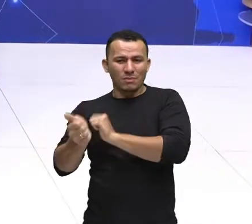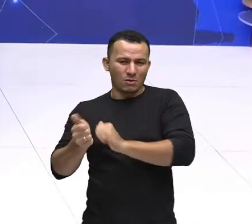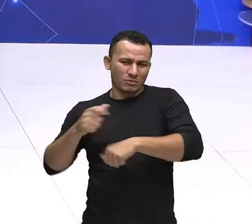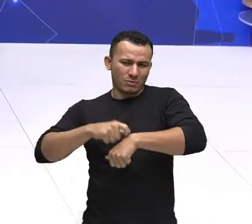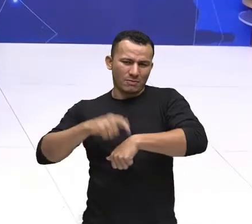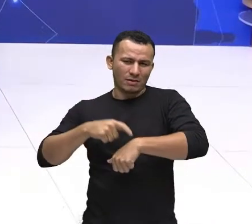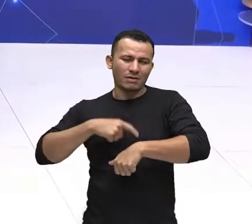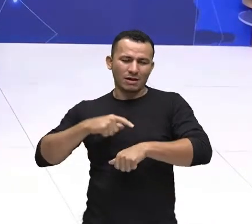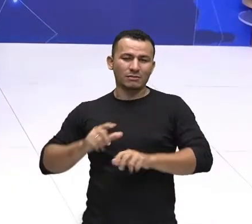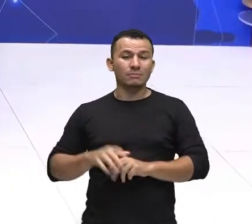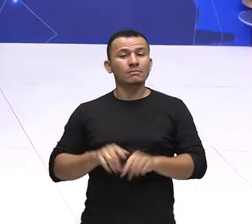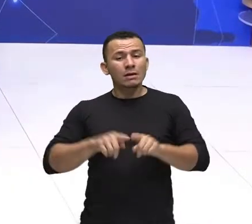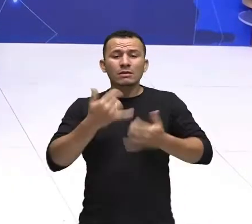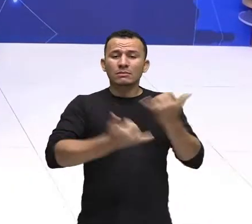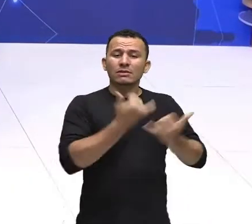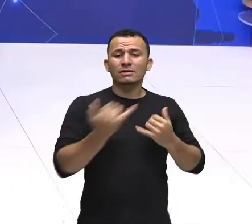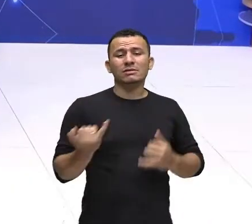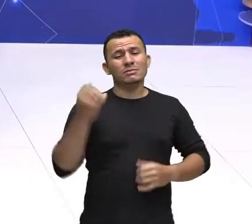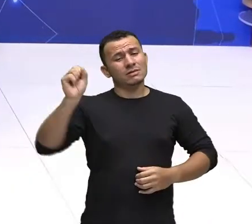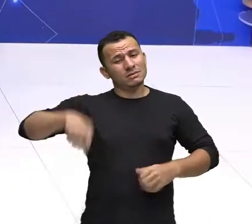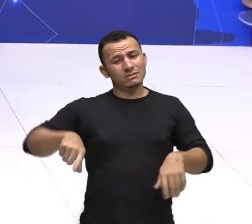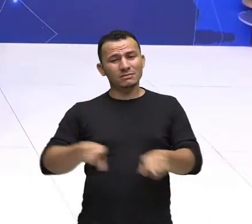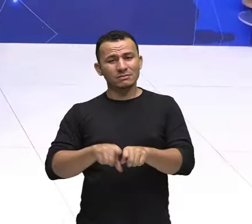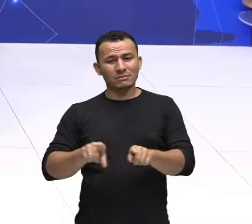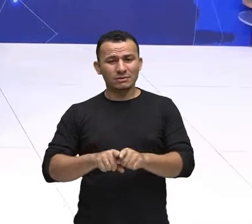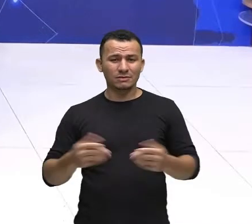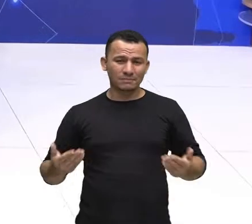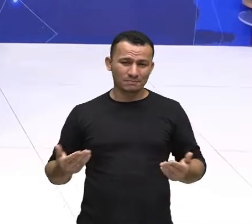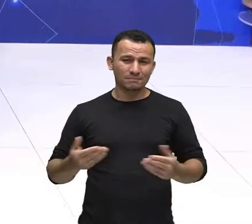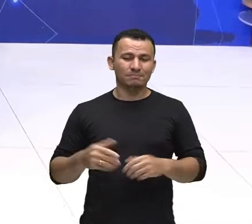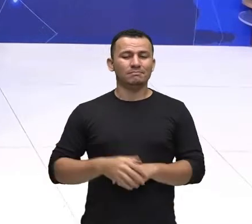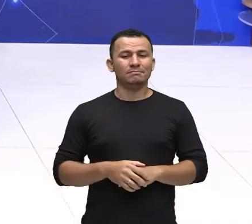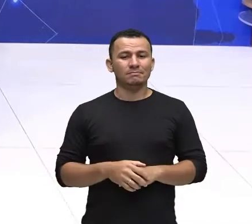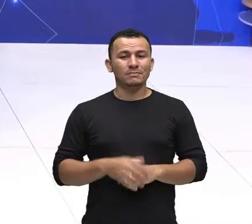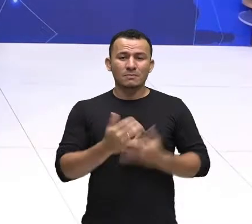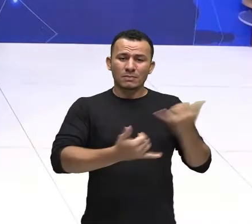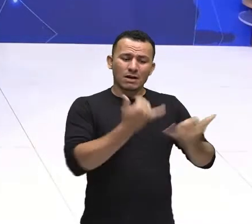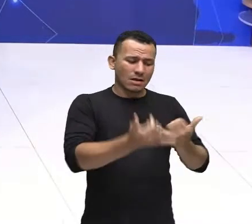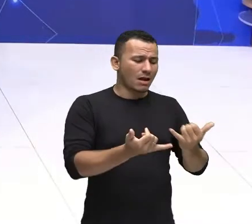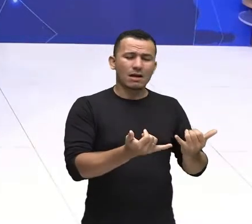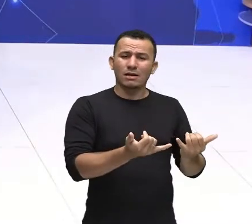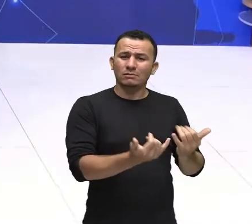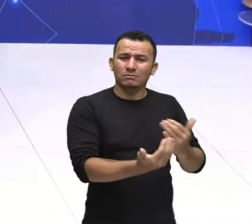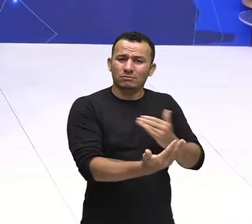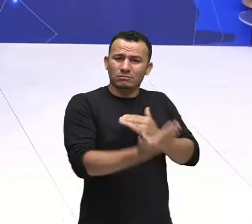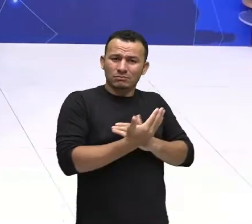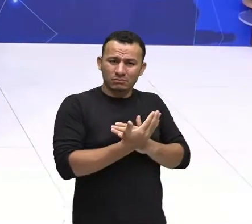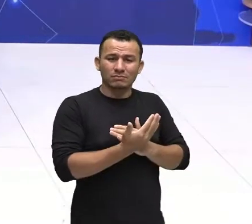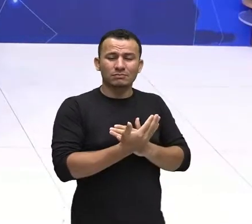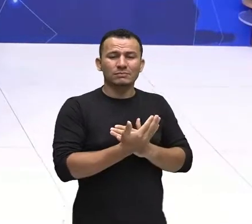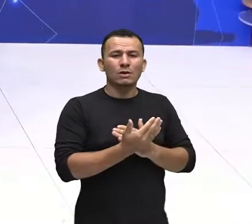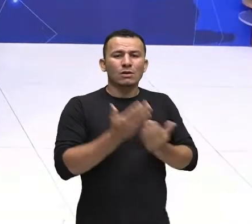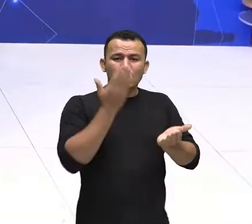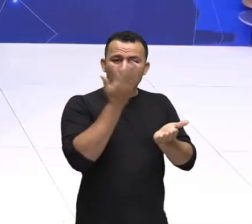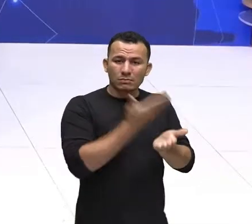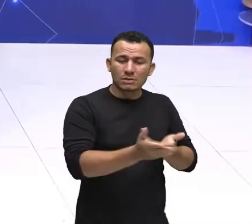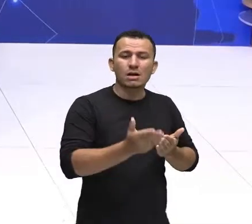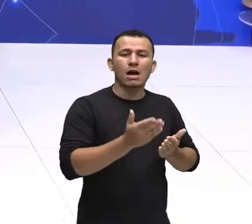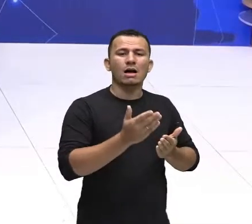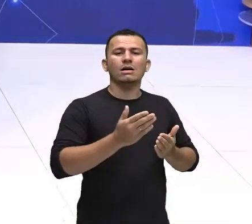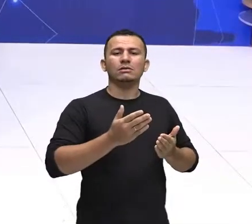momentos, mas essas brincadeiras também são importantes, né? Trazem para nós, inclusive, começa a desenvolver ali a